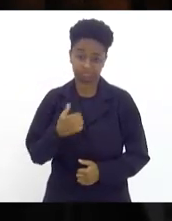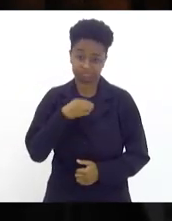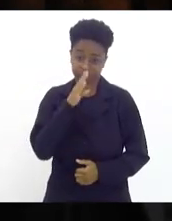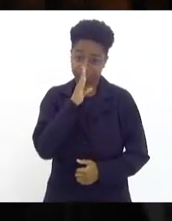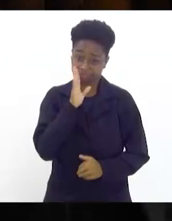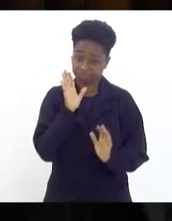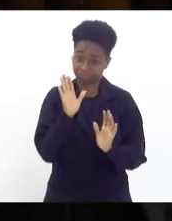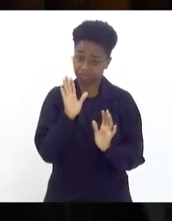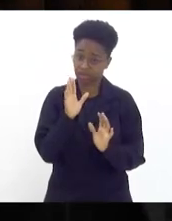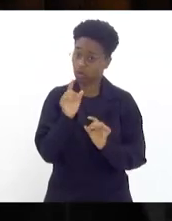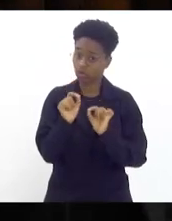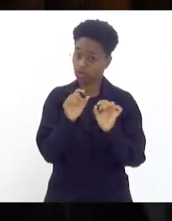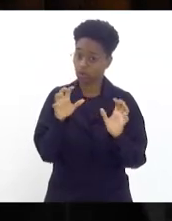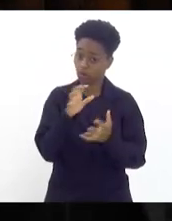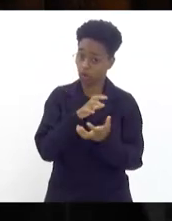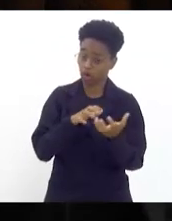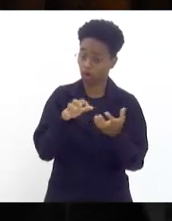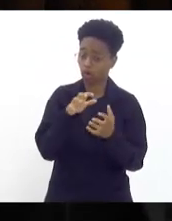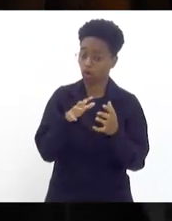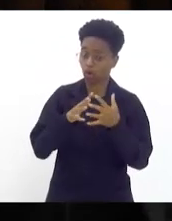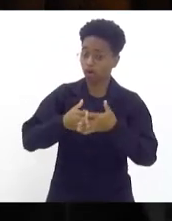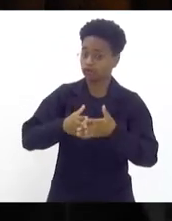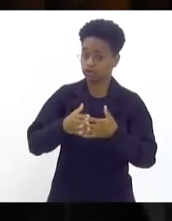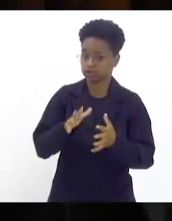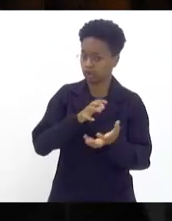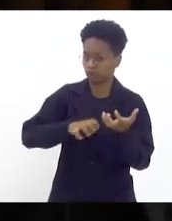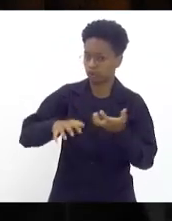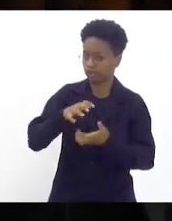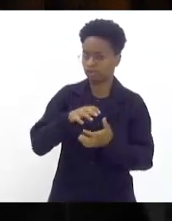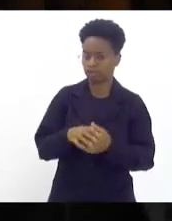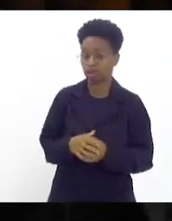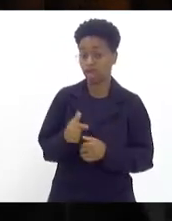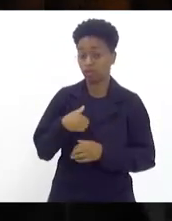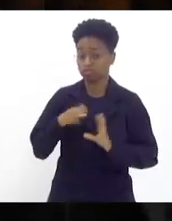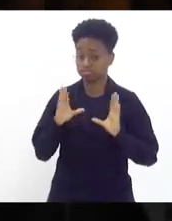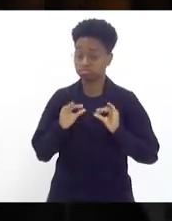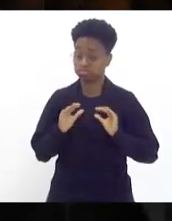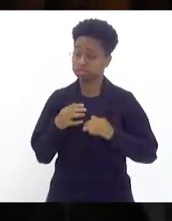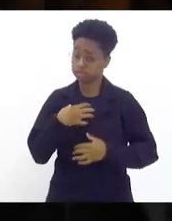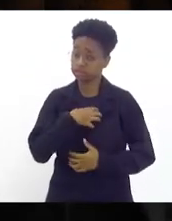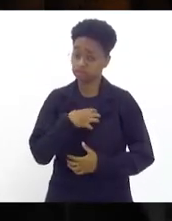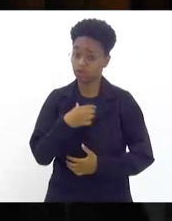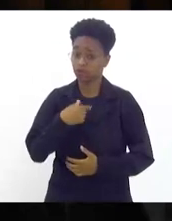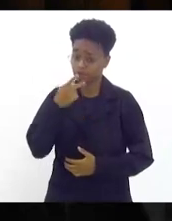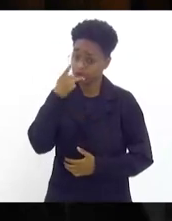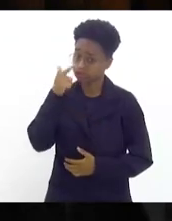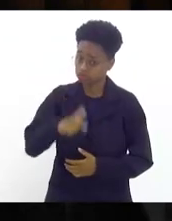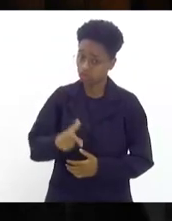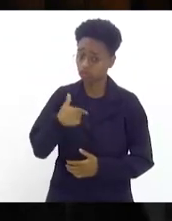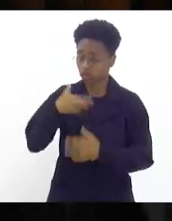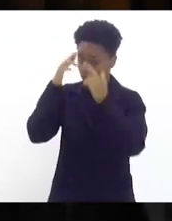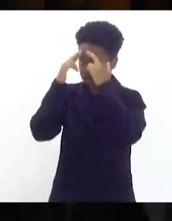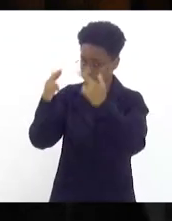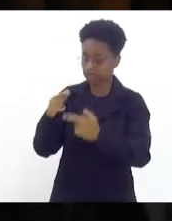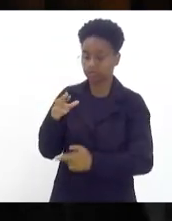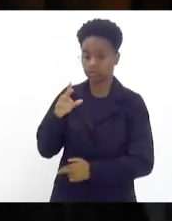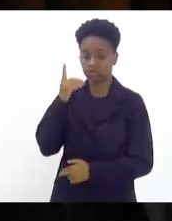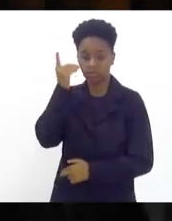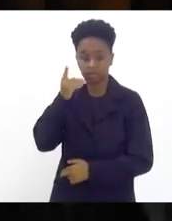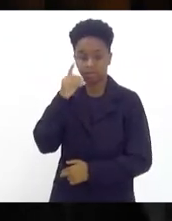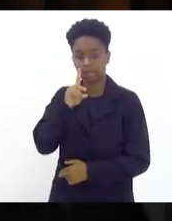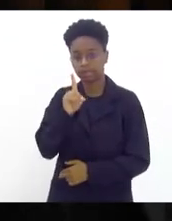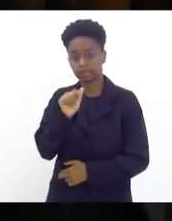da confusão que dá Então eu fico muito confortável quero deixar claro aqui volto a repetir o respeito que eu tenho pela deputada Dani